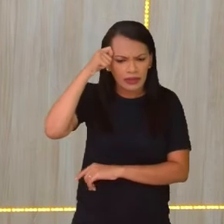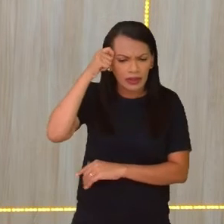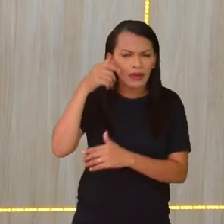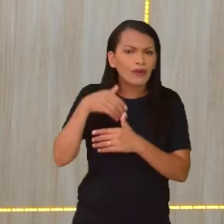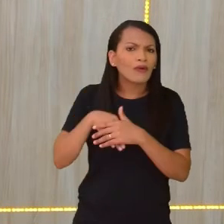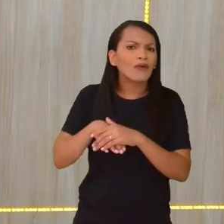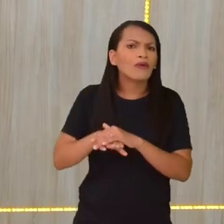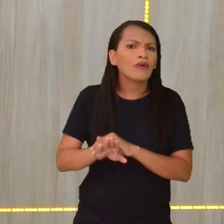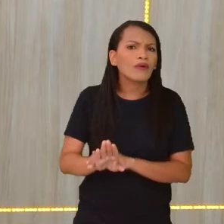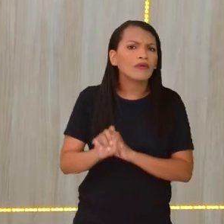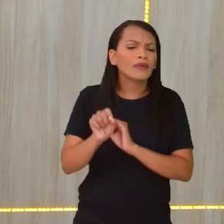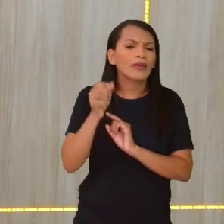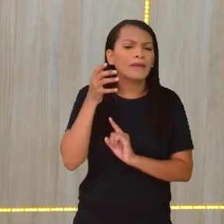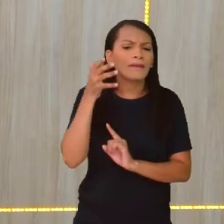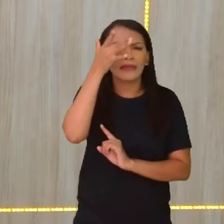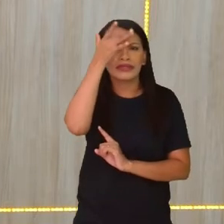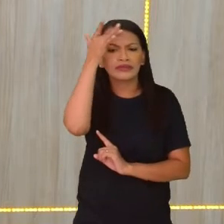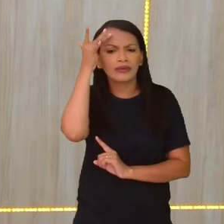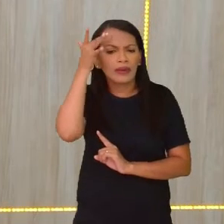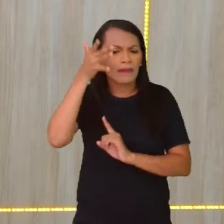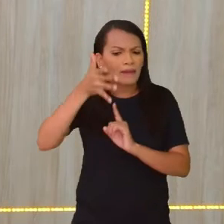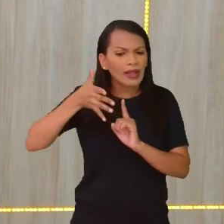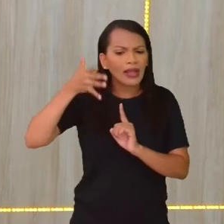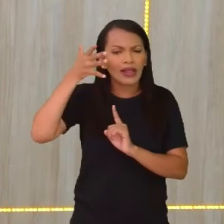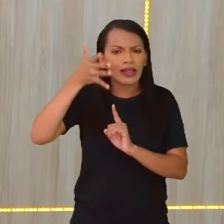costumam levar, né, palestrantes, né, para